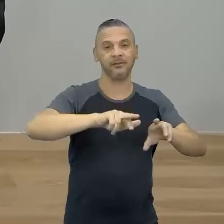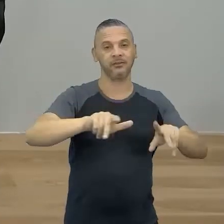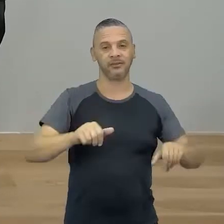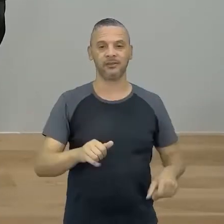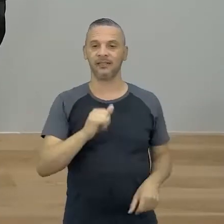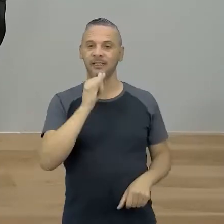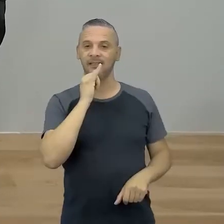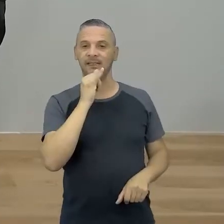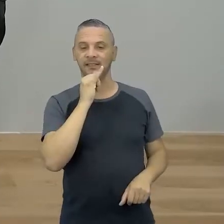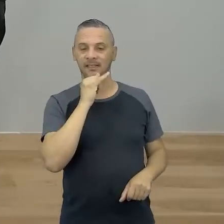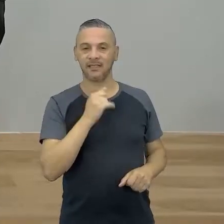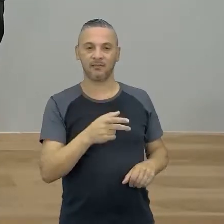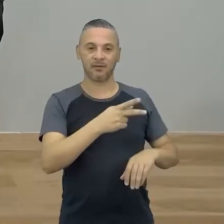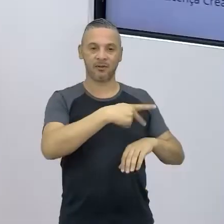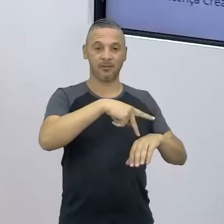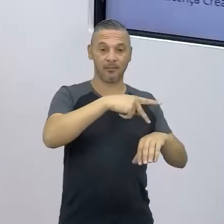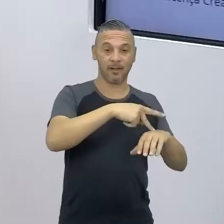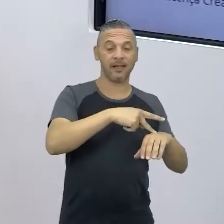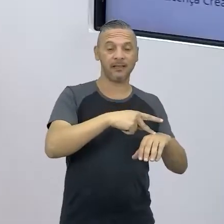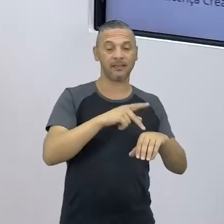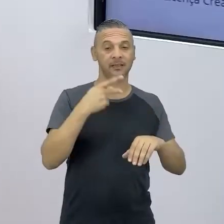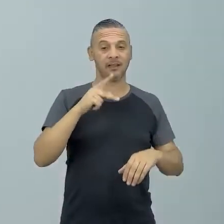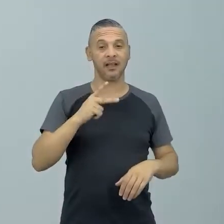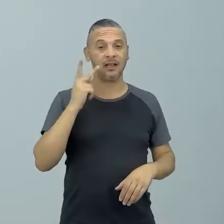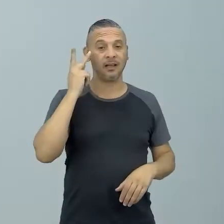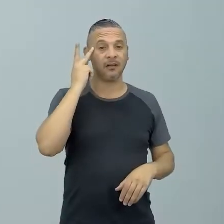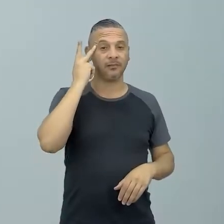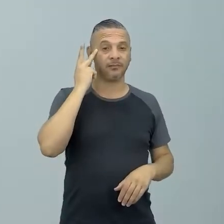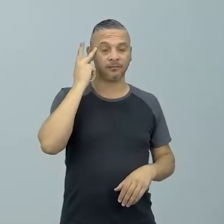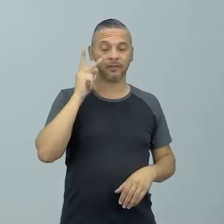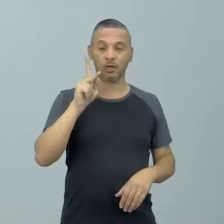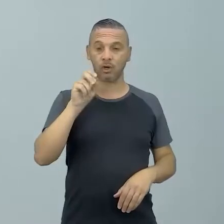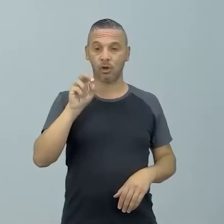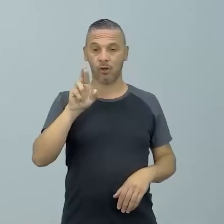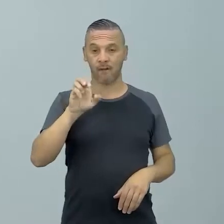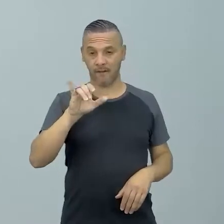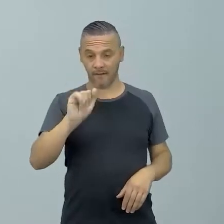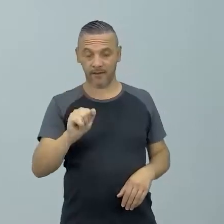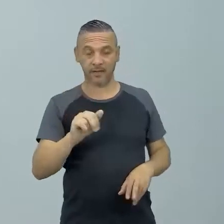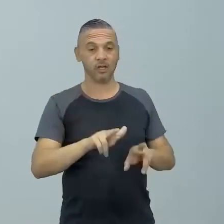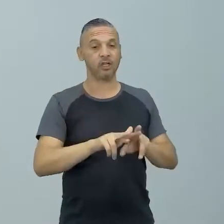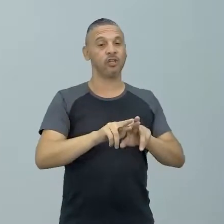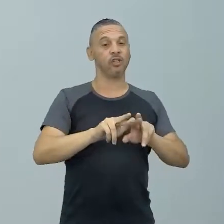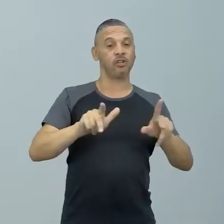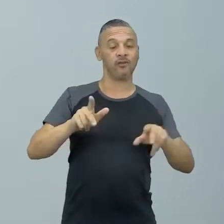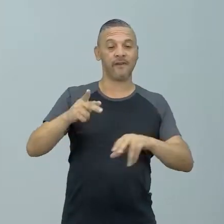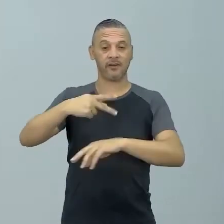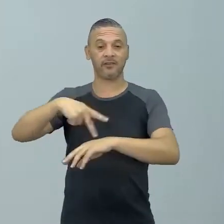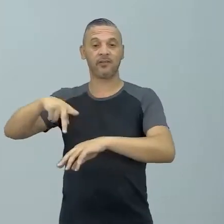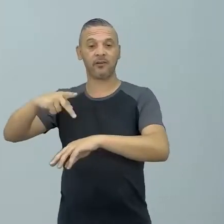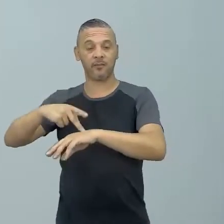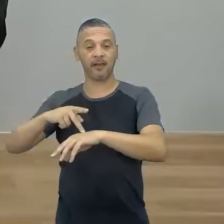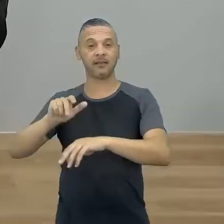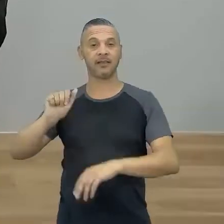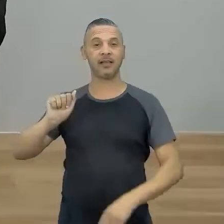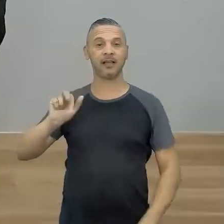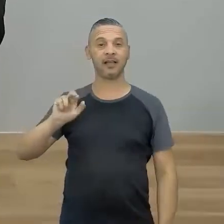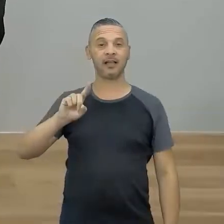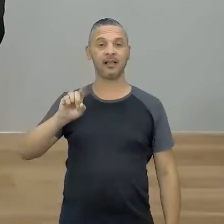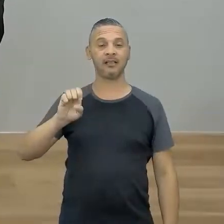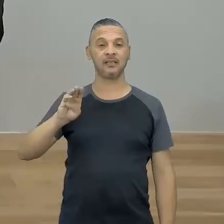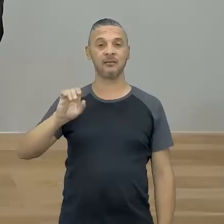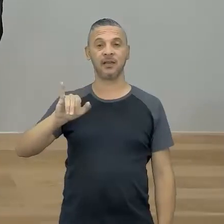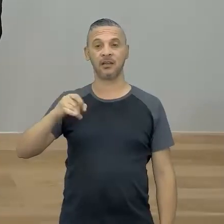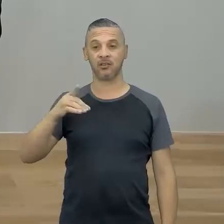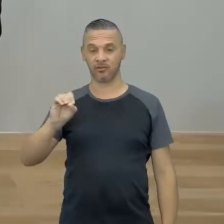por exemplo, num país como a Coreia, é diferente da propaganda num país como o Azerbaijão. Porque são